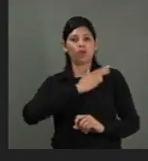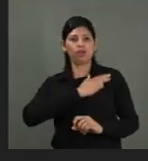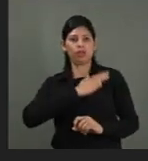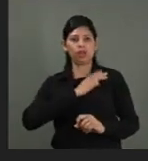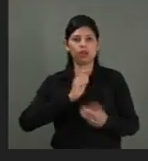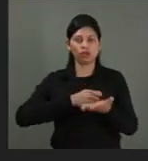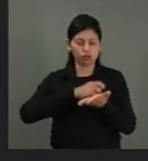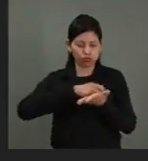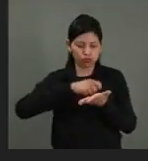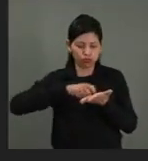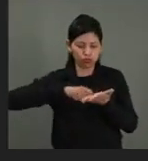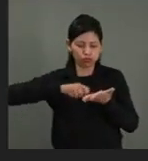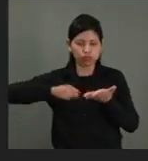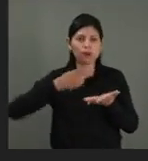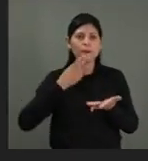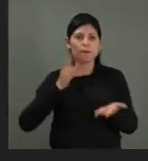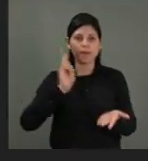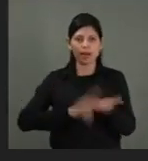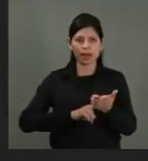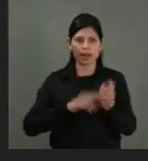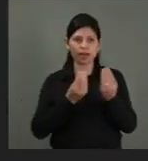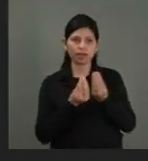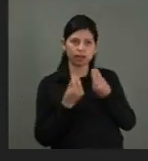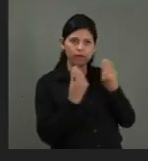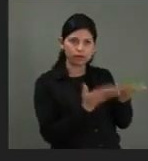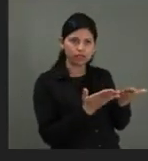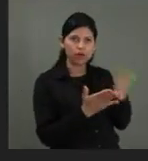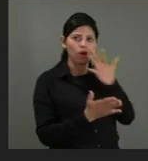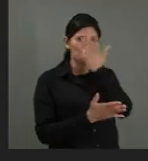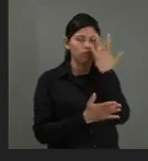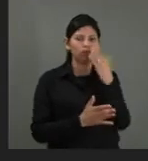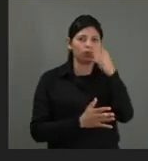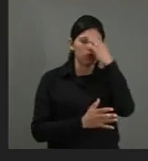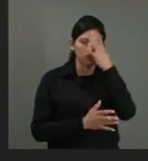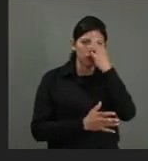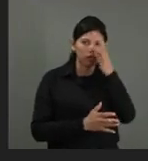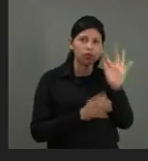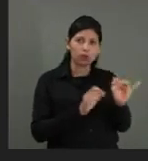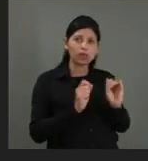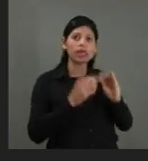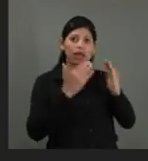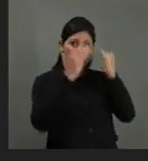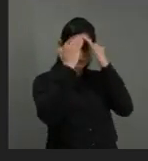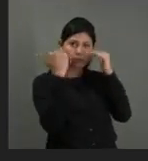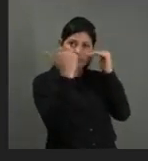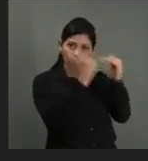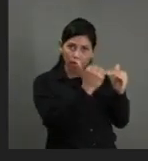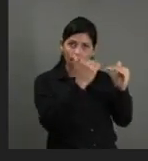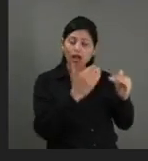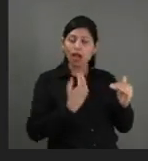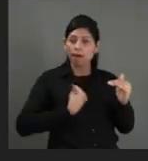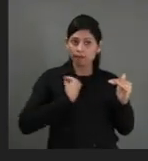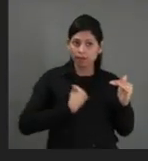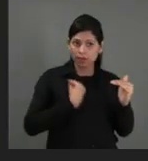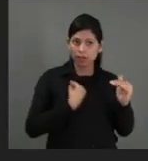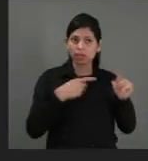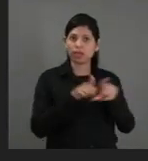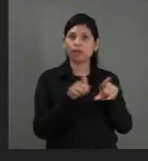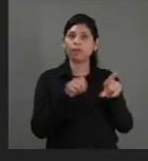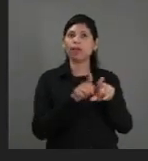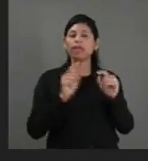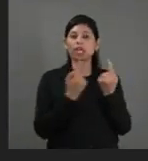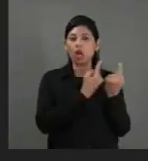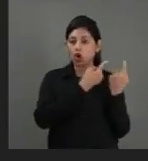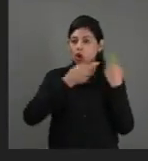dizendo que respeitava a vida plena em todas as suas fases, que era contra o aborto, mas nos primeiros dias do